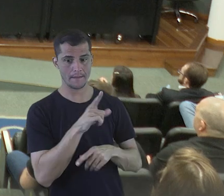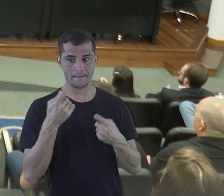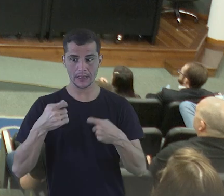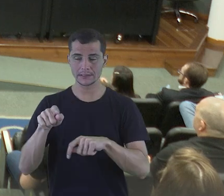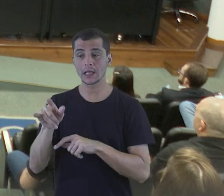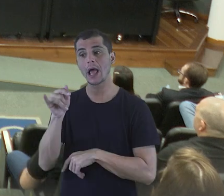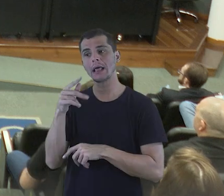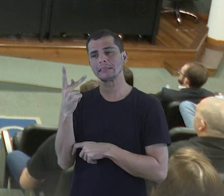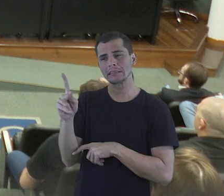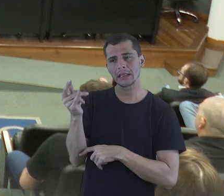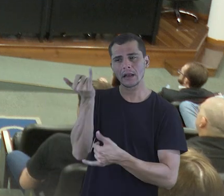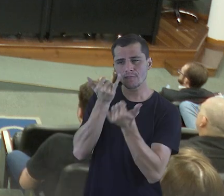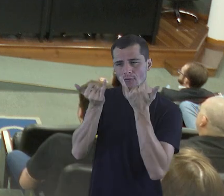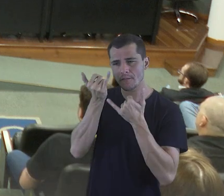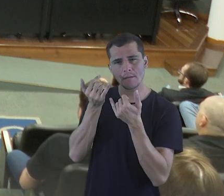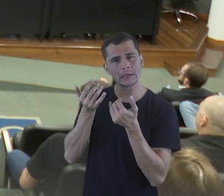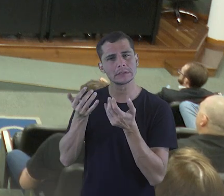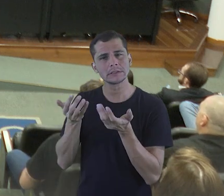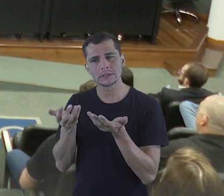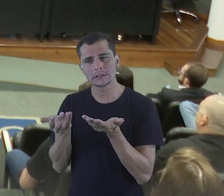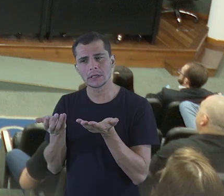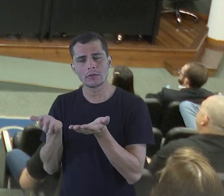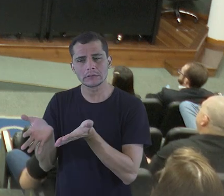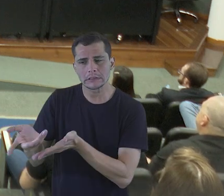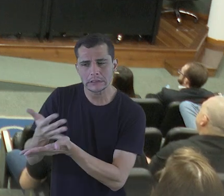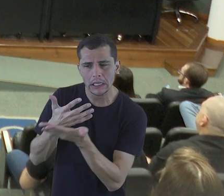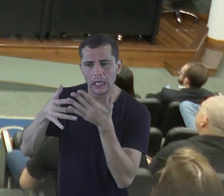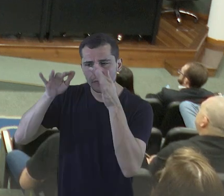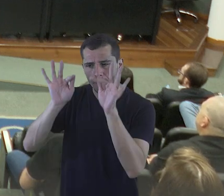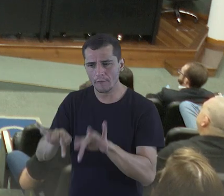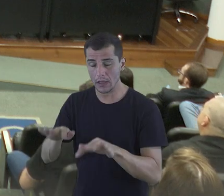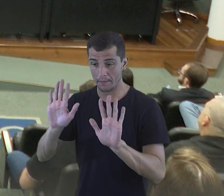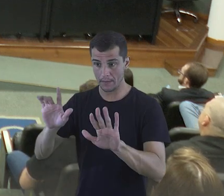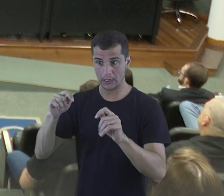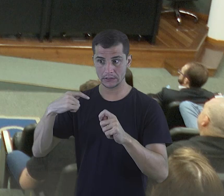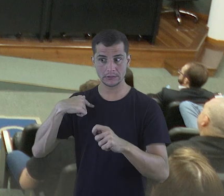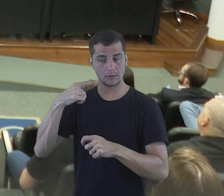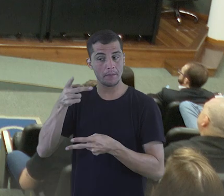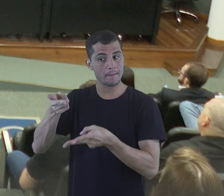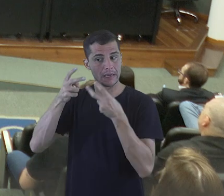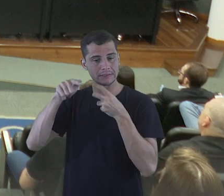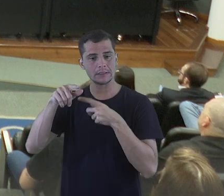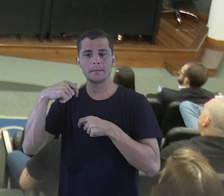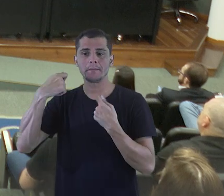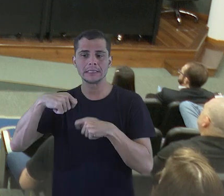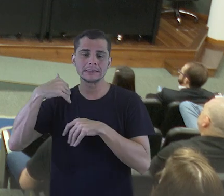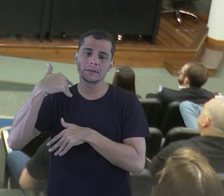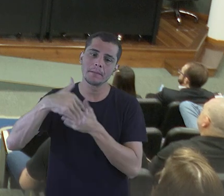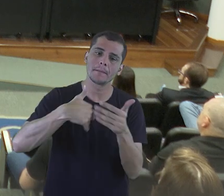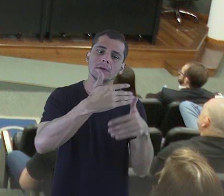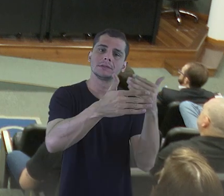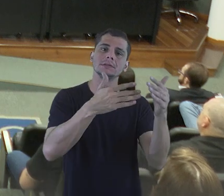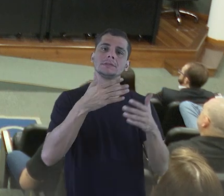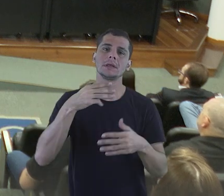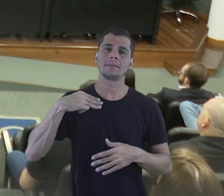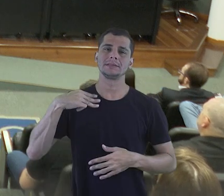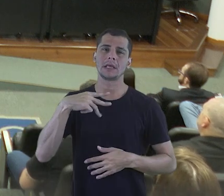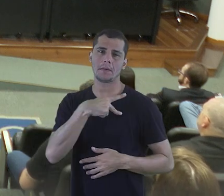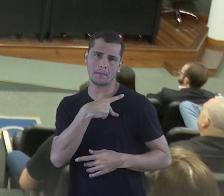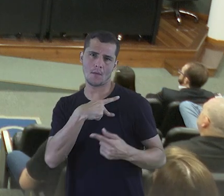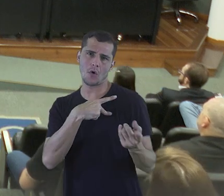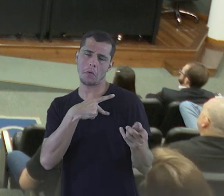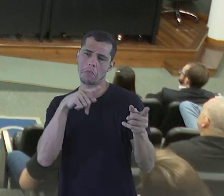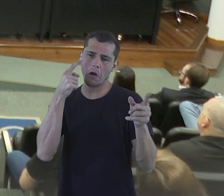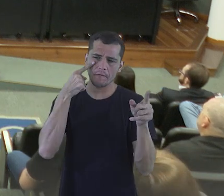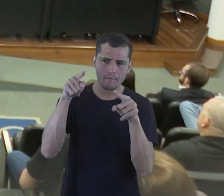detectei que aquele processo é necessário que seja encaminhado um ofício ao ministério público para verificação de possível